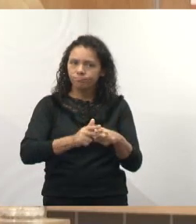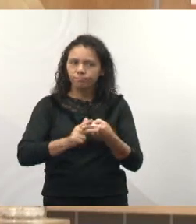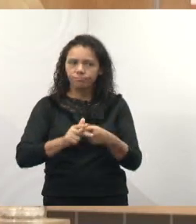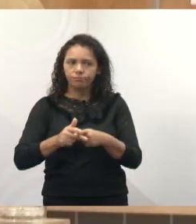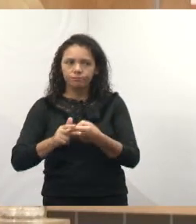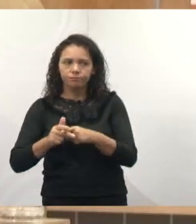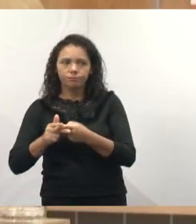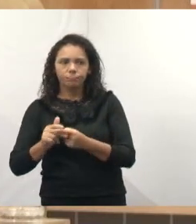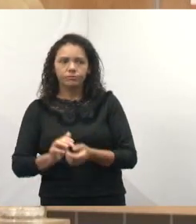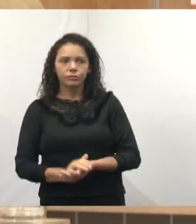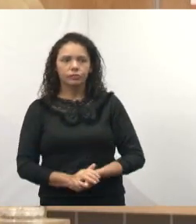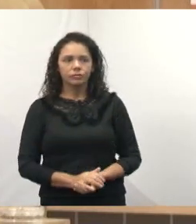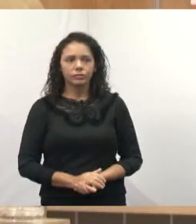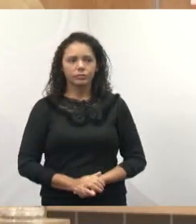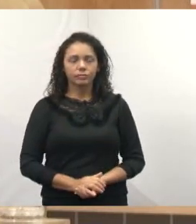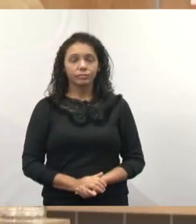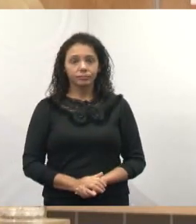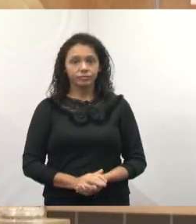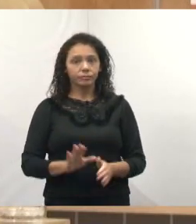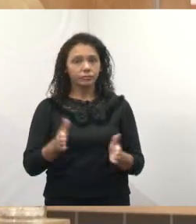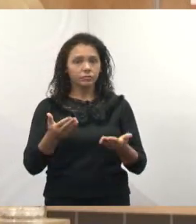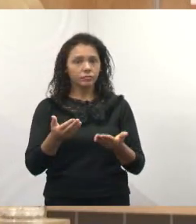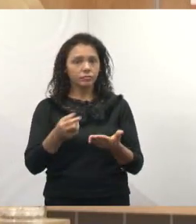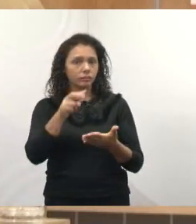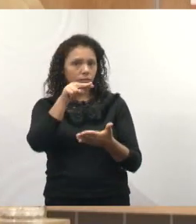Então começa assim: